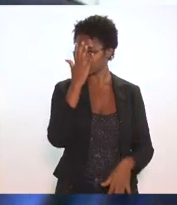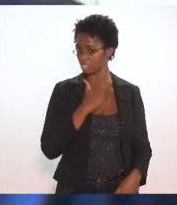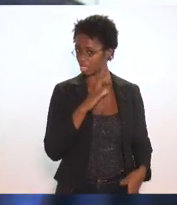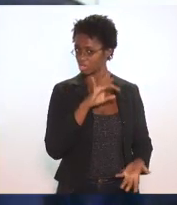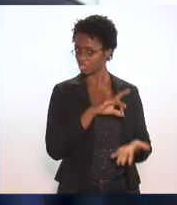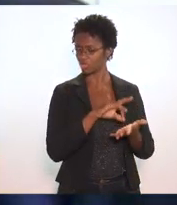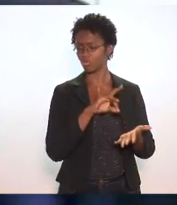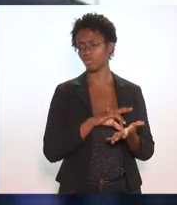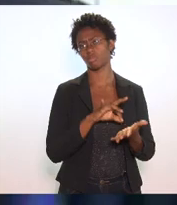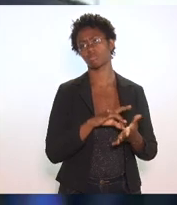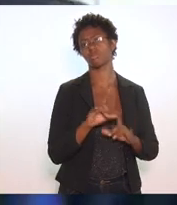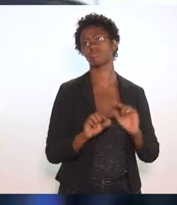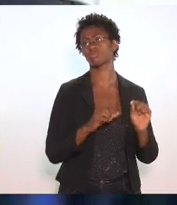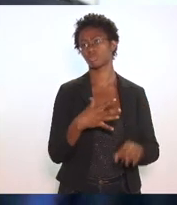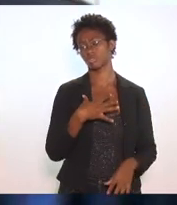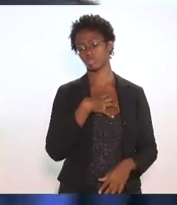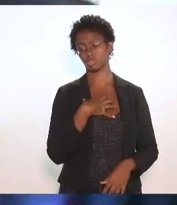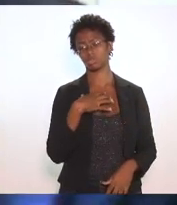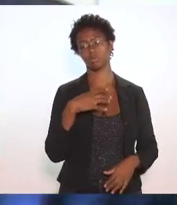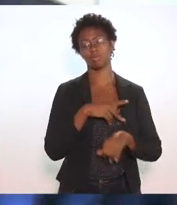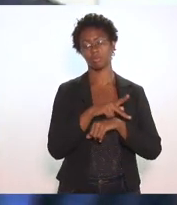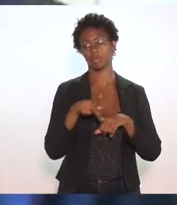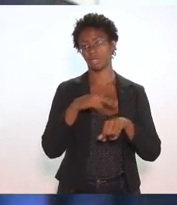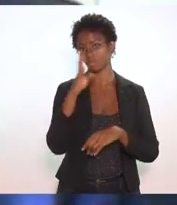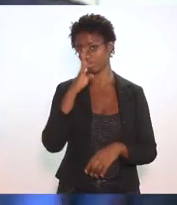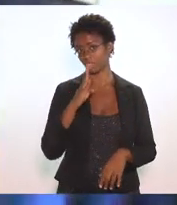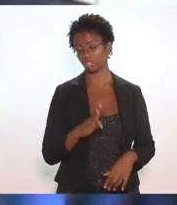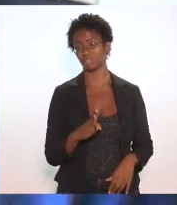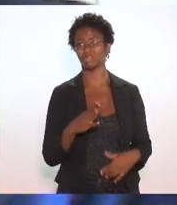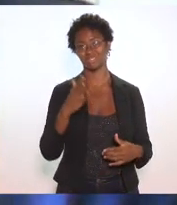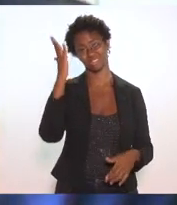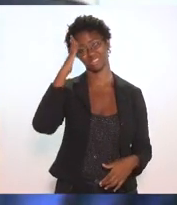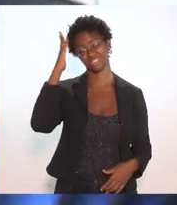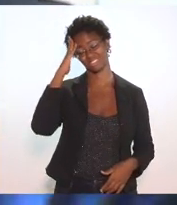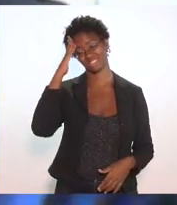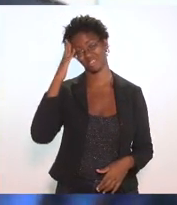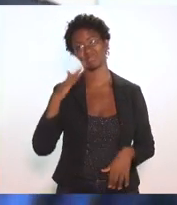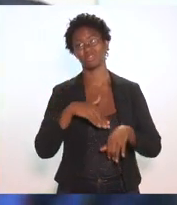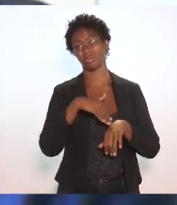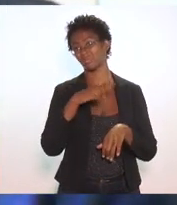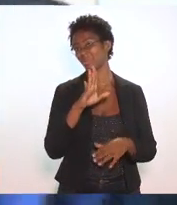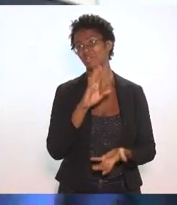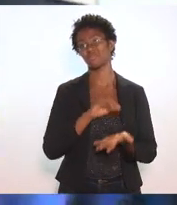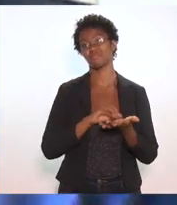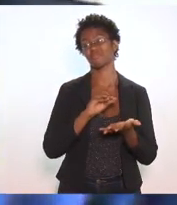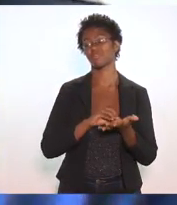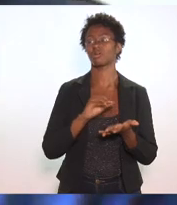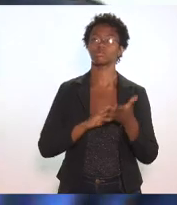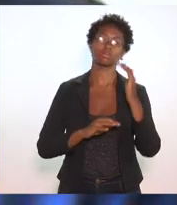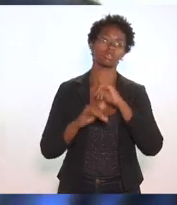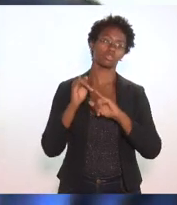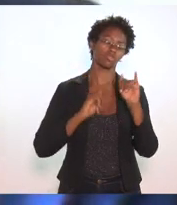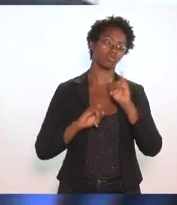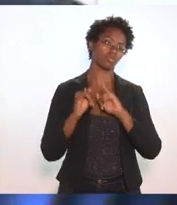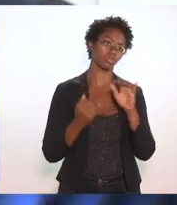O Brasil, infelizmente, se tornou um dos países no mundo onde há mais desinformação sendo